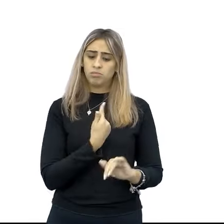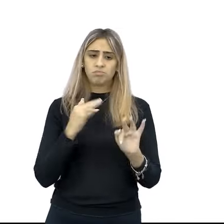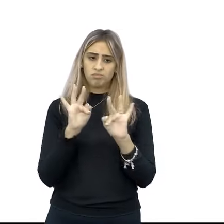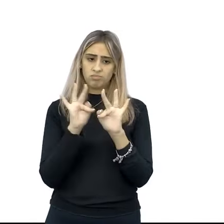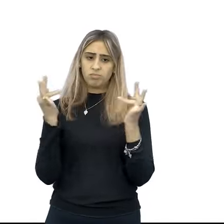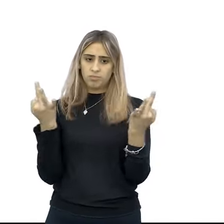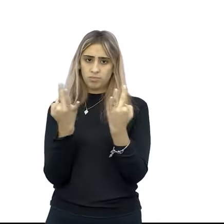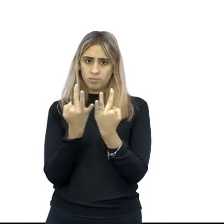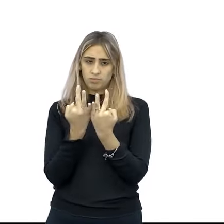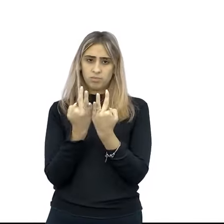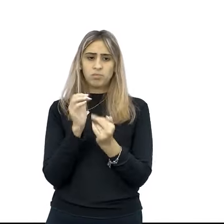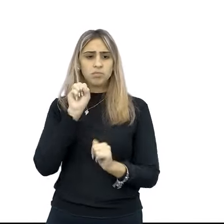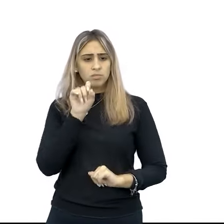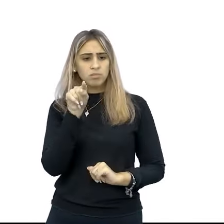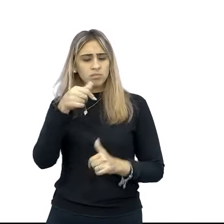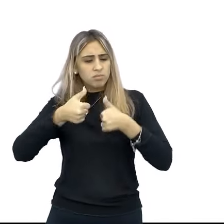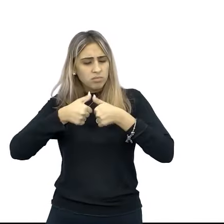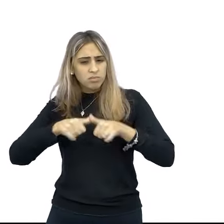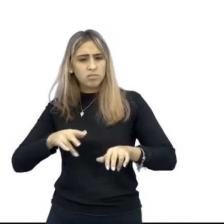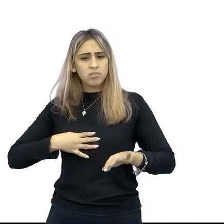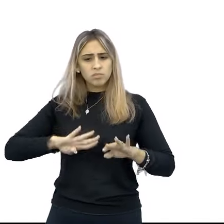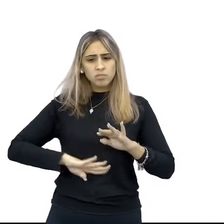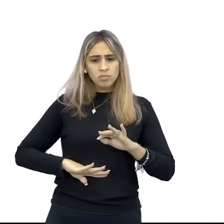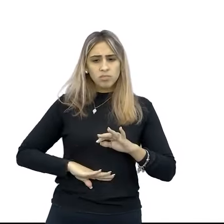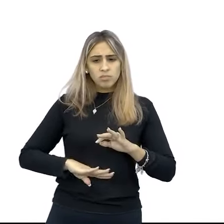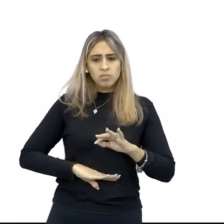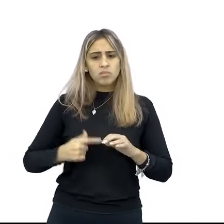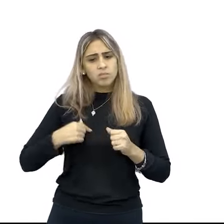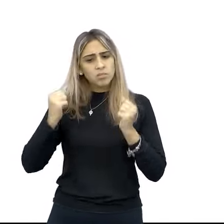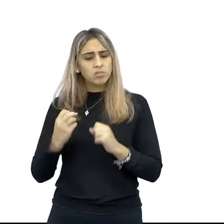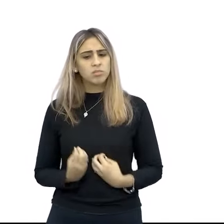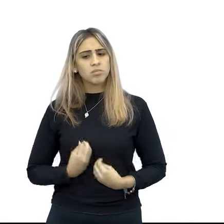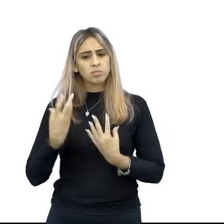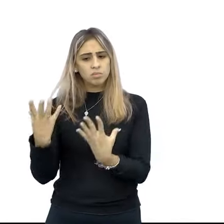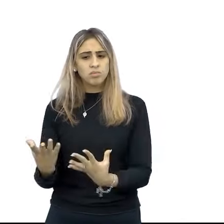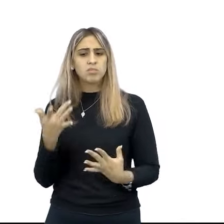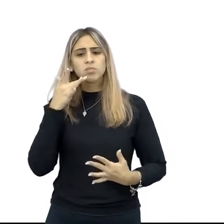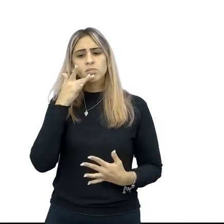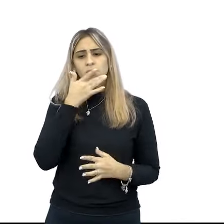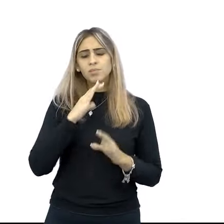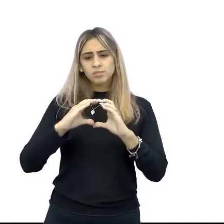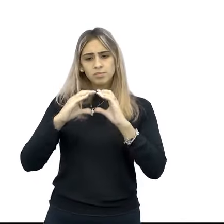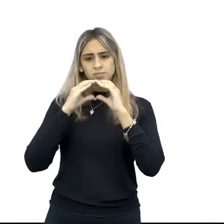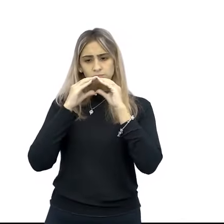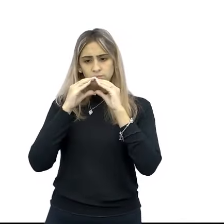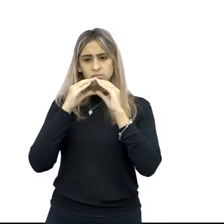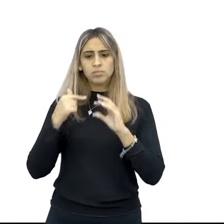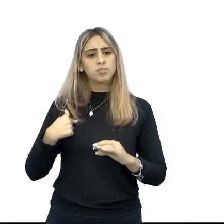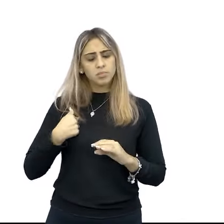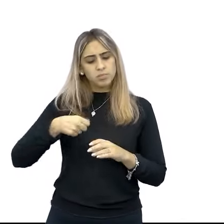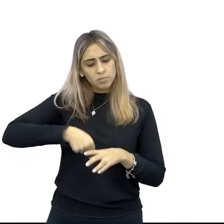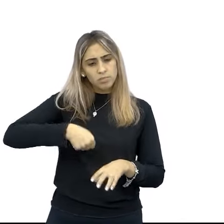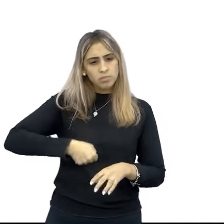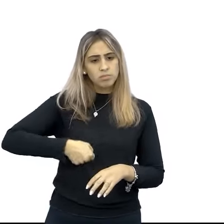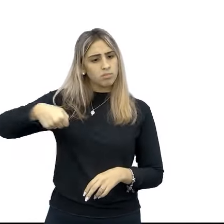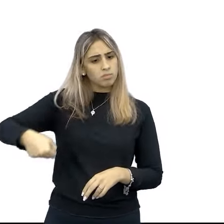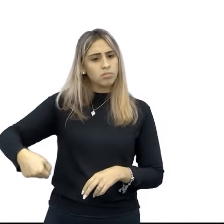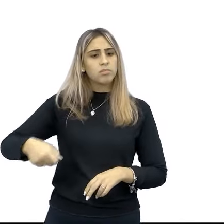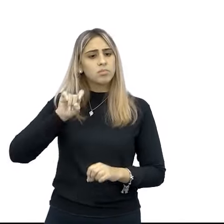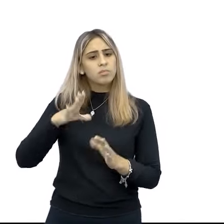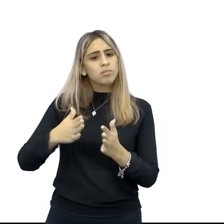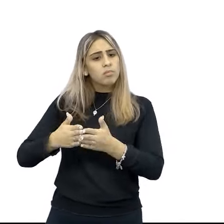família. Se você estava com fome, eu poderia te dar o delicioso lanche da minha cesta. Era só ter